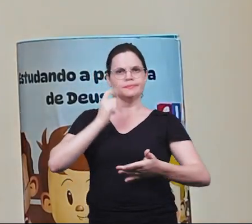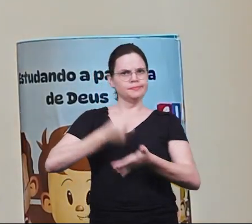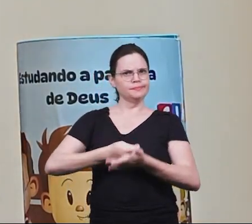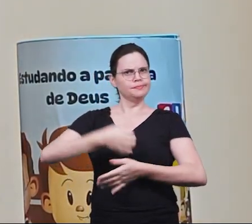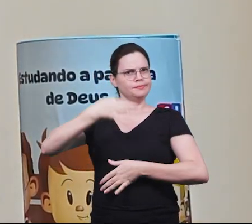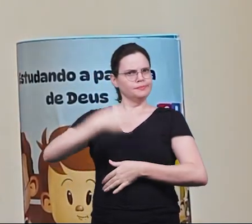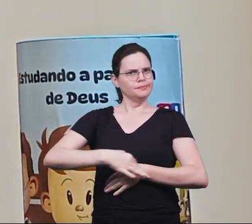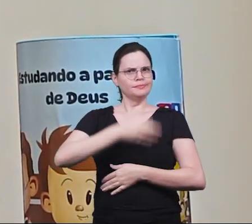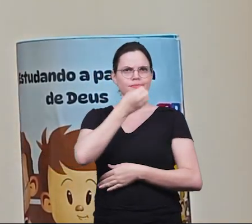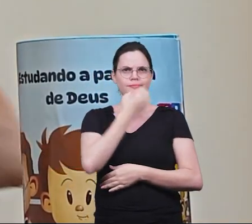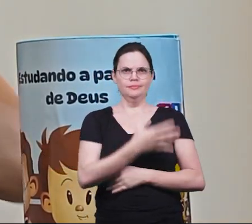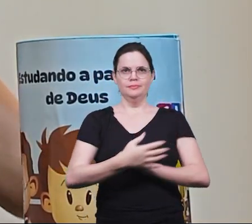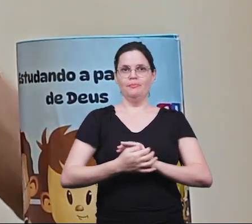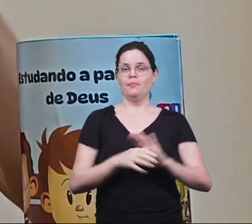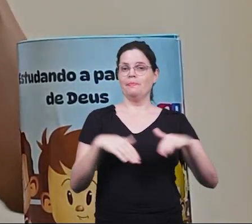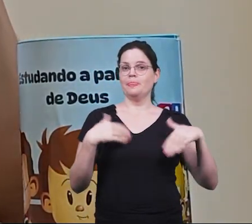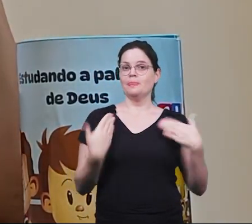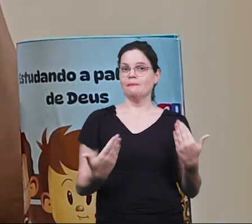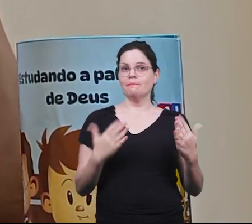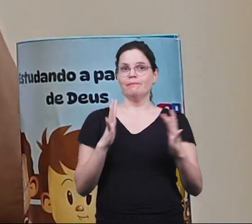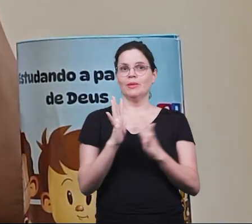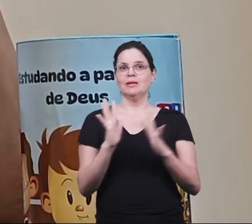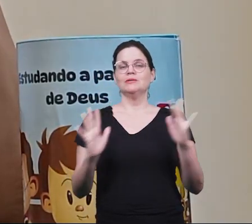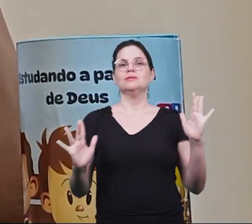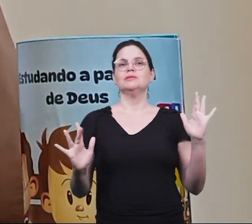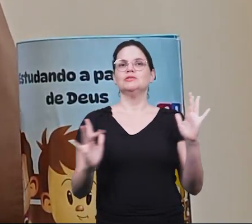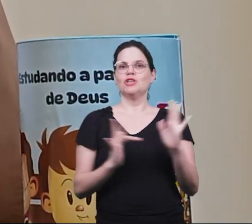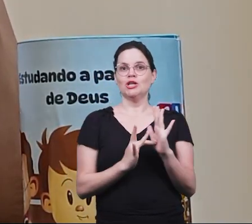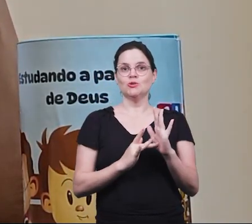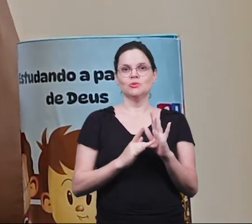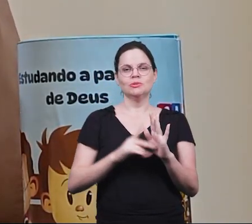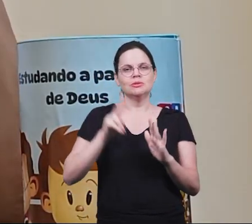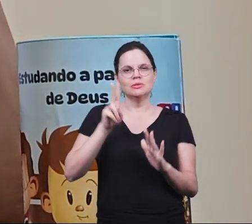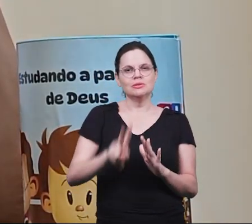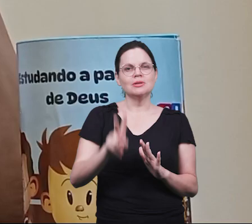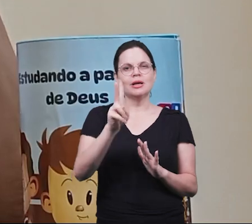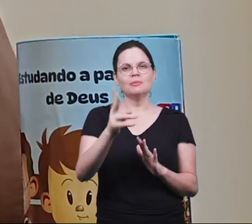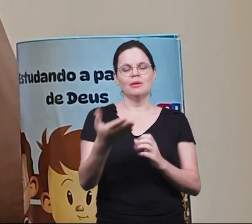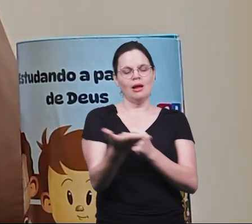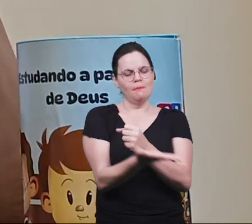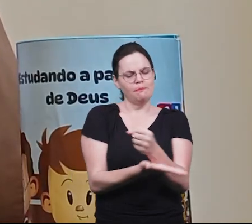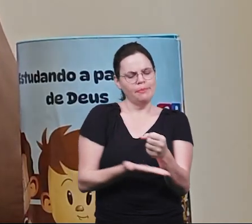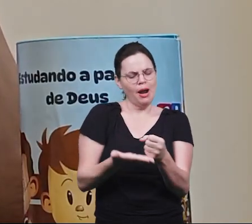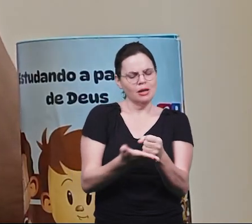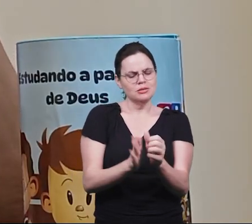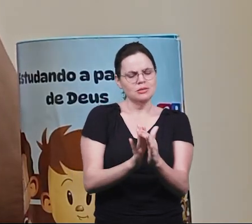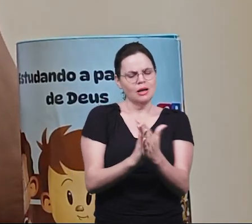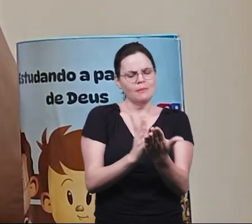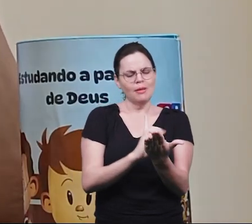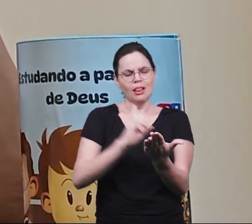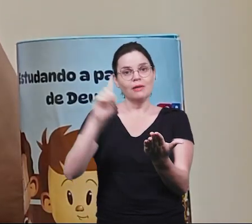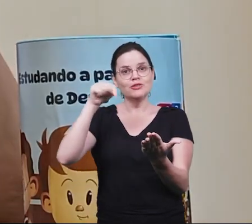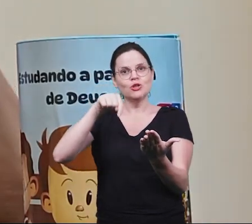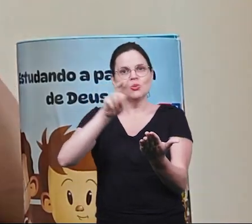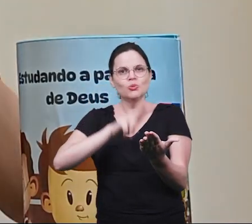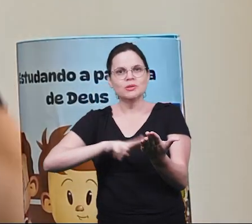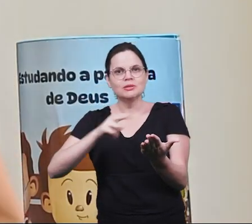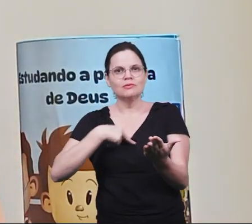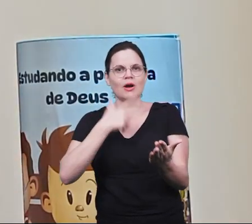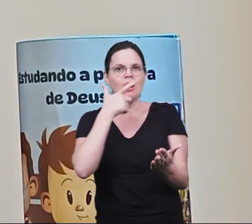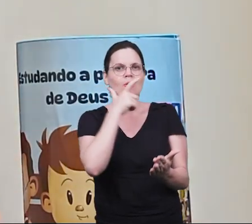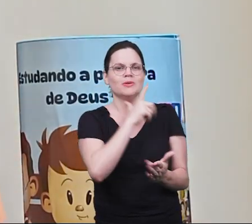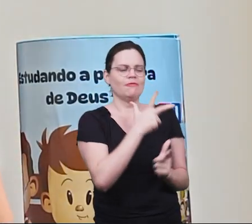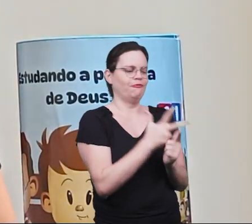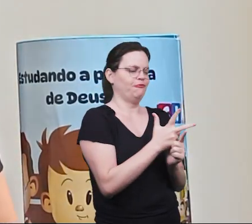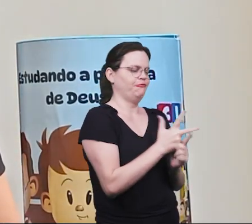bem. Então Jesus, ele foi através da palavra vitorioso